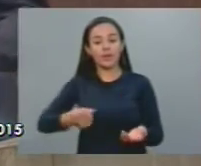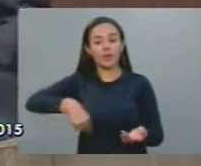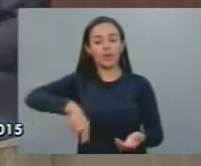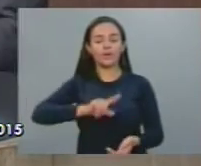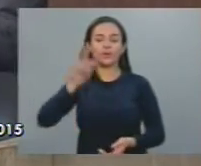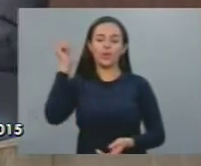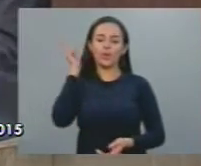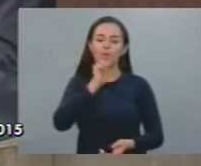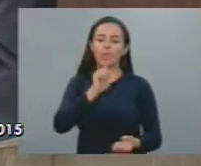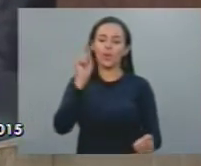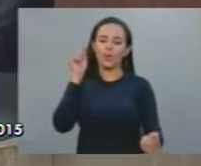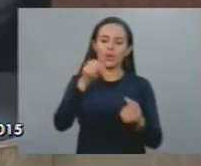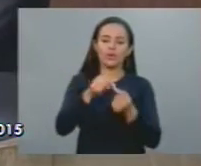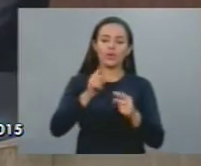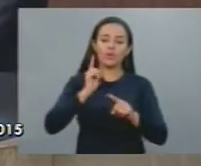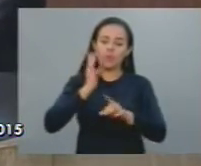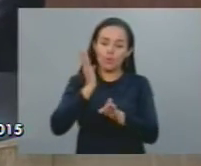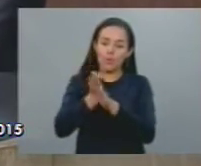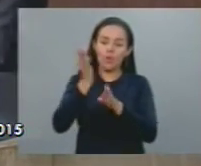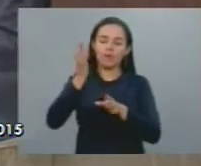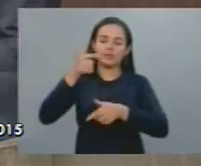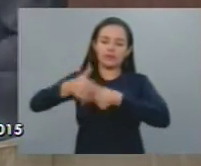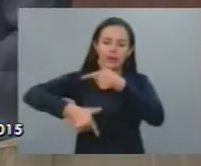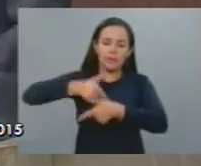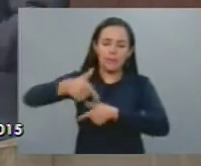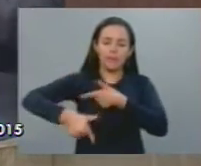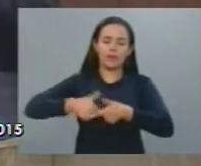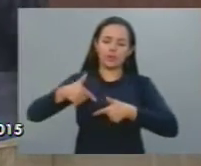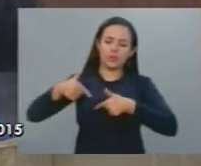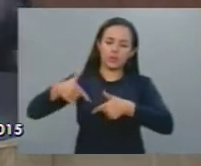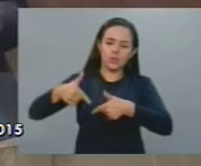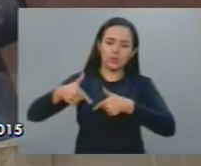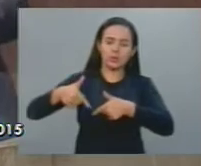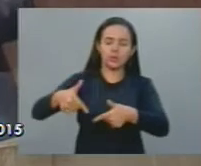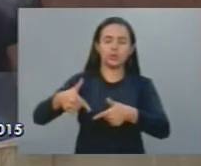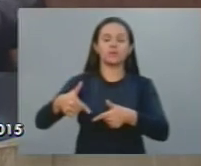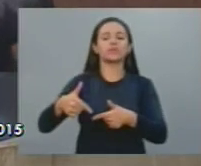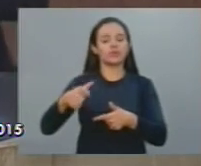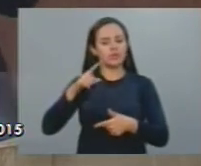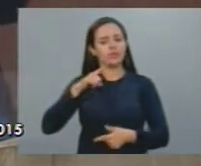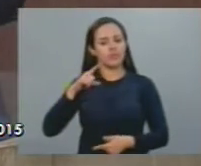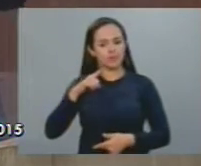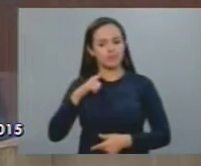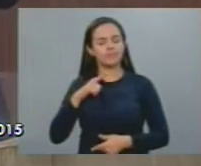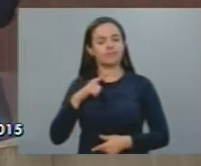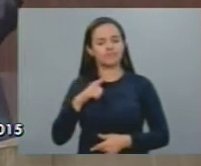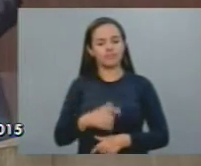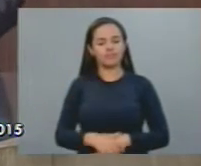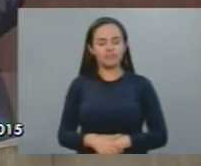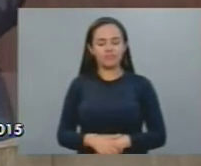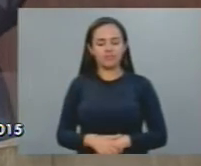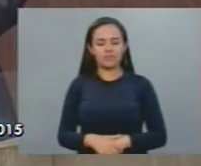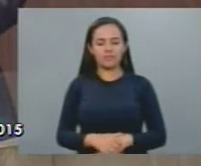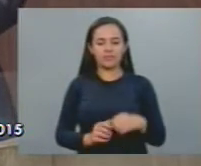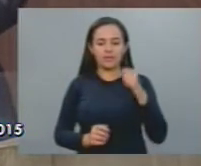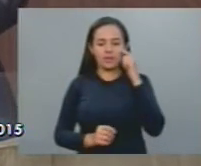fruto de mãos generosas e dedicadas, militantes, que num momento